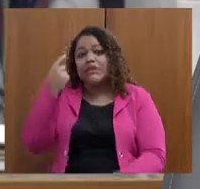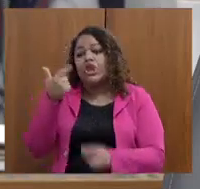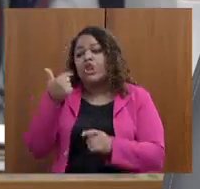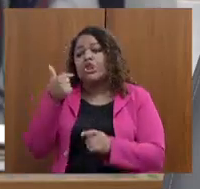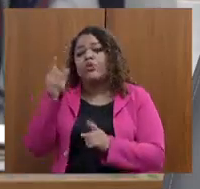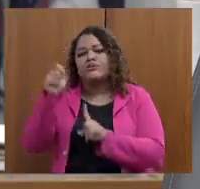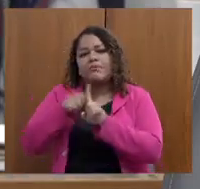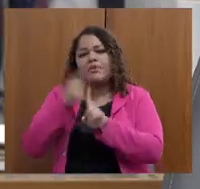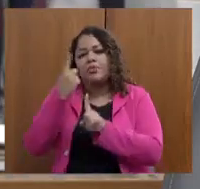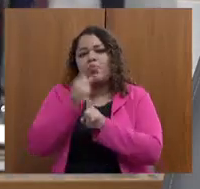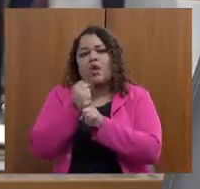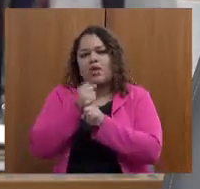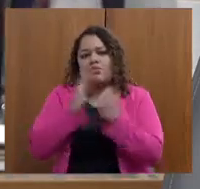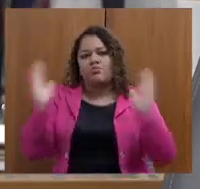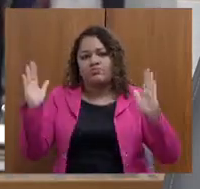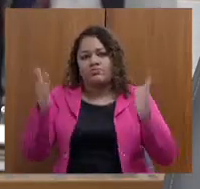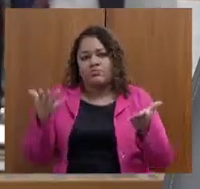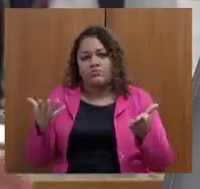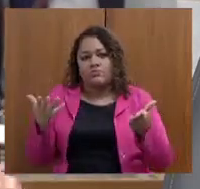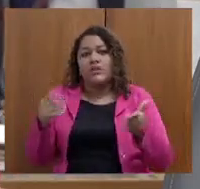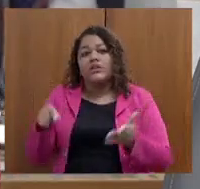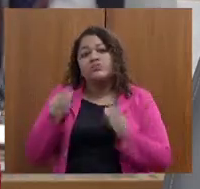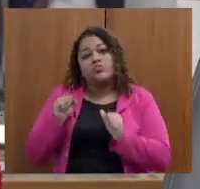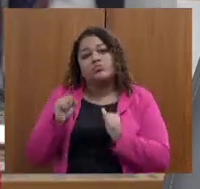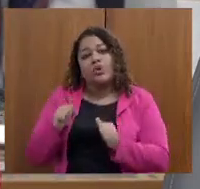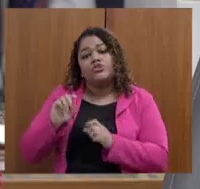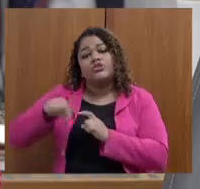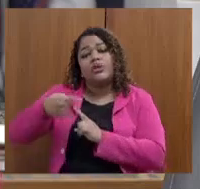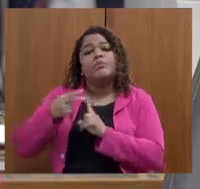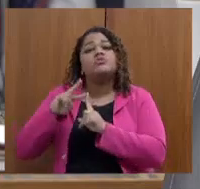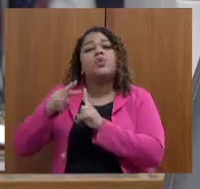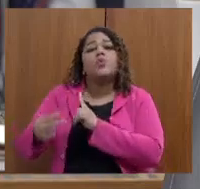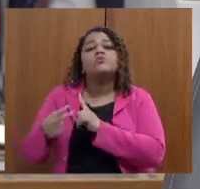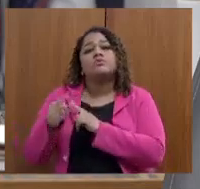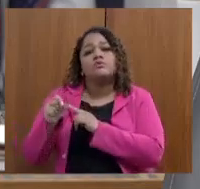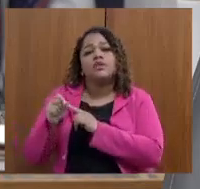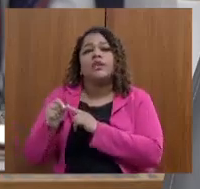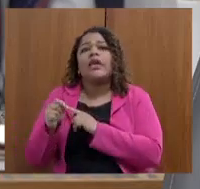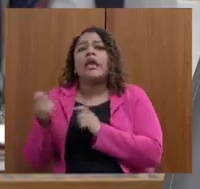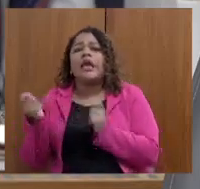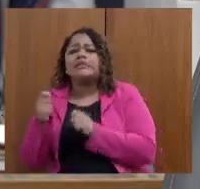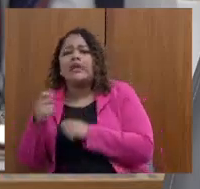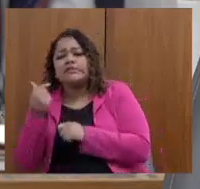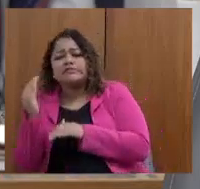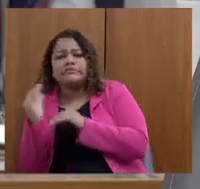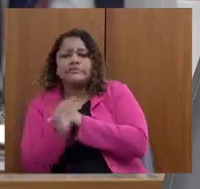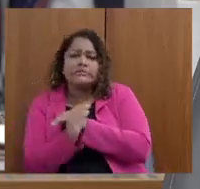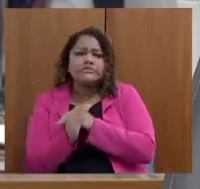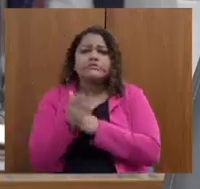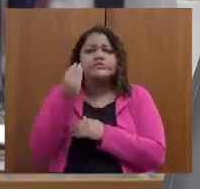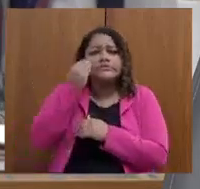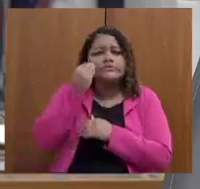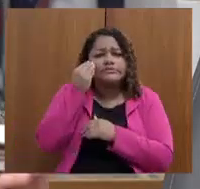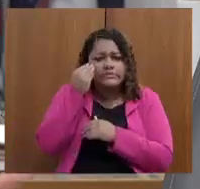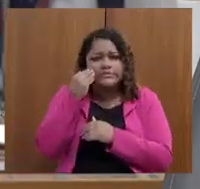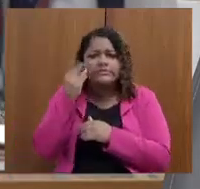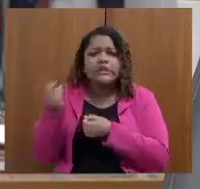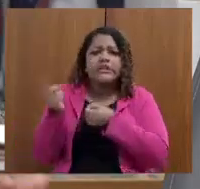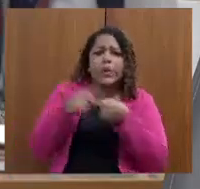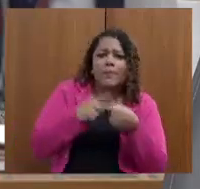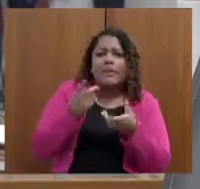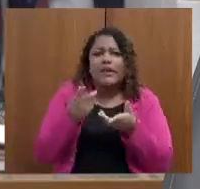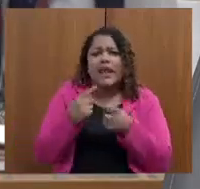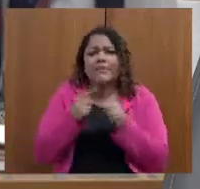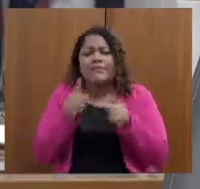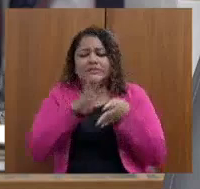processo que é aí o estado corre no segundo semestre aí há um prejuízo no processo de investimento de pesquisa que não segue